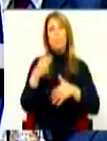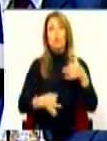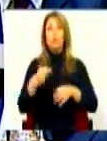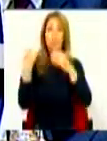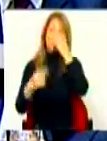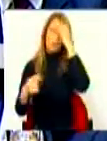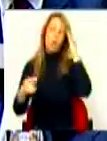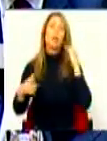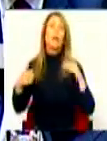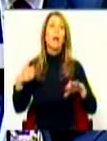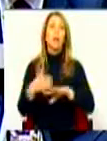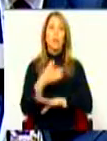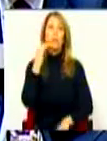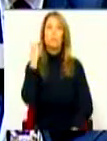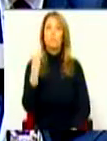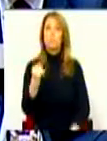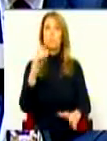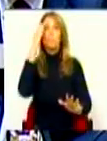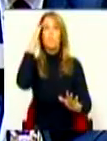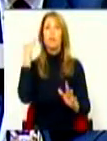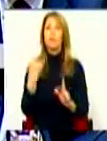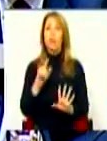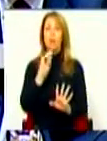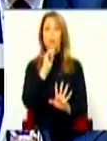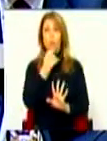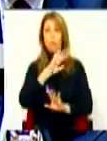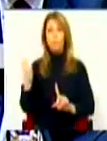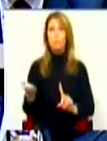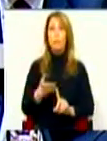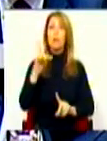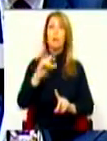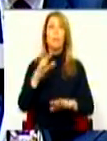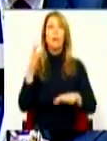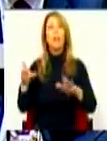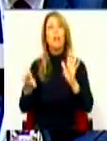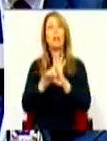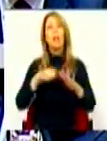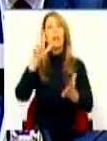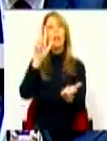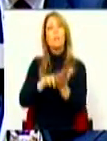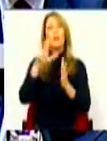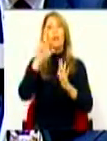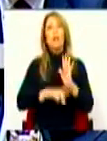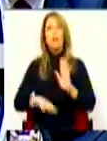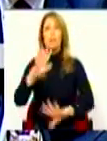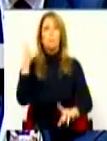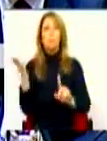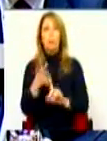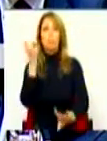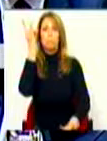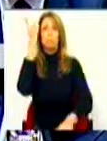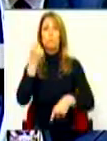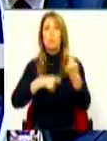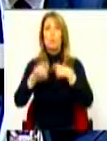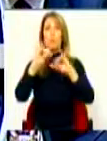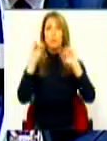quer por via das incriminações previstas no Código Penal, quer por via da lei que aprova o regime penal da corrupção no comércio internacional